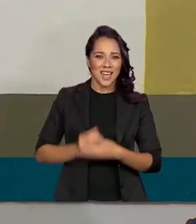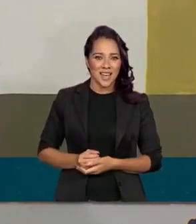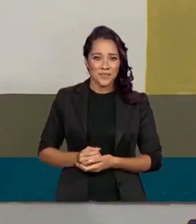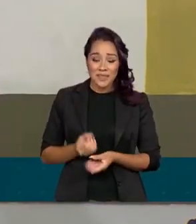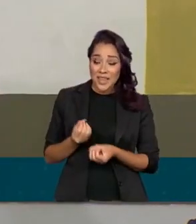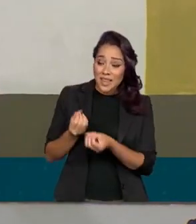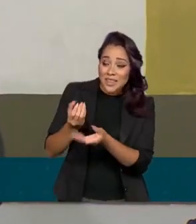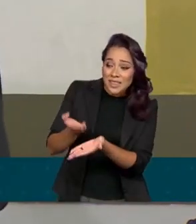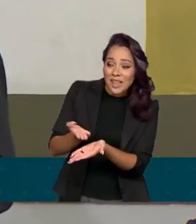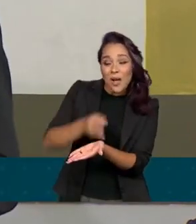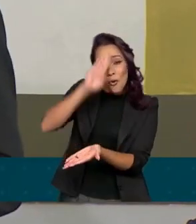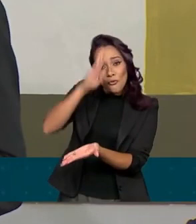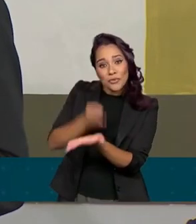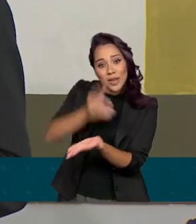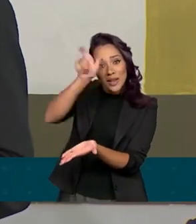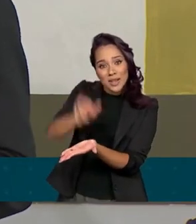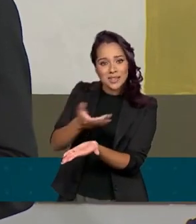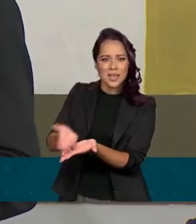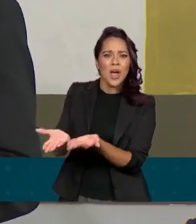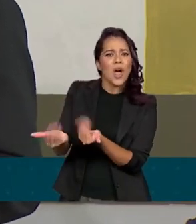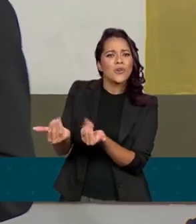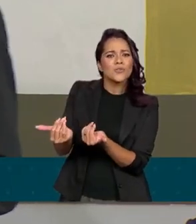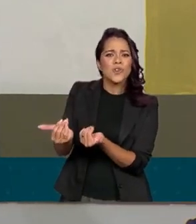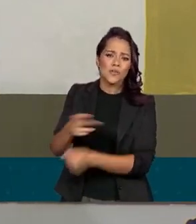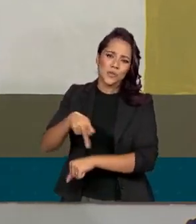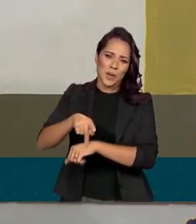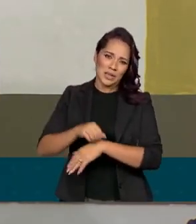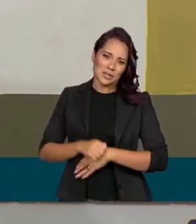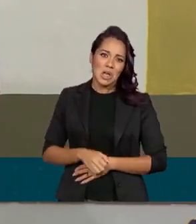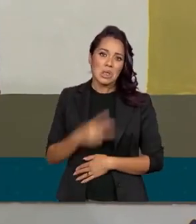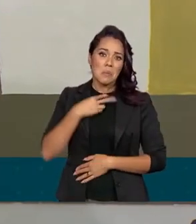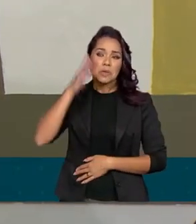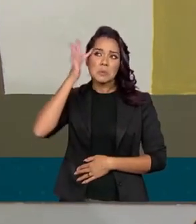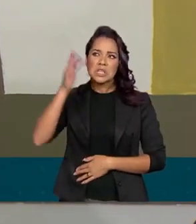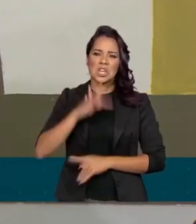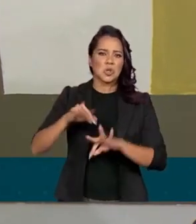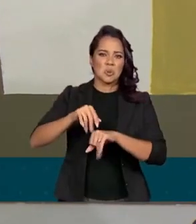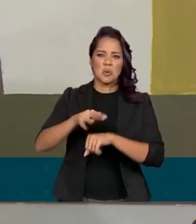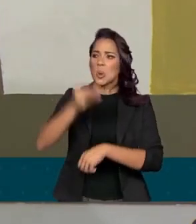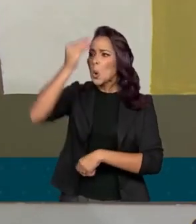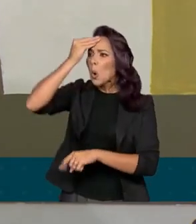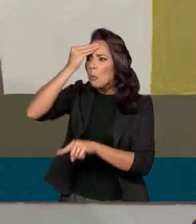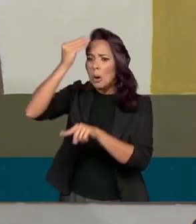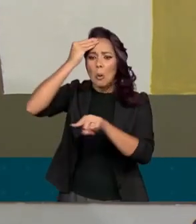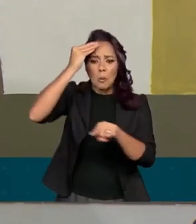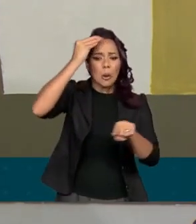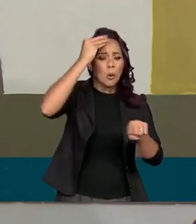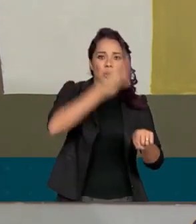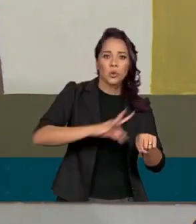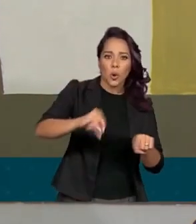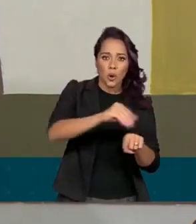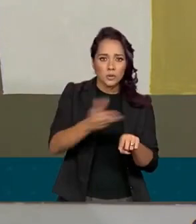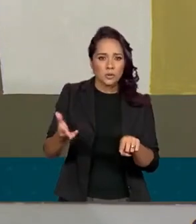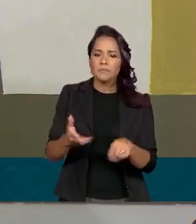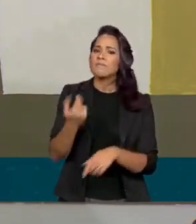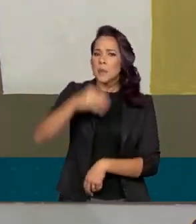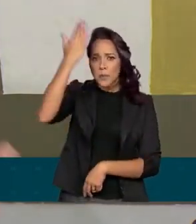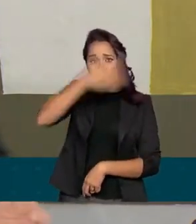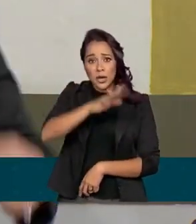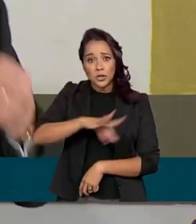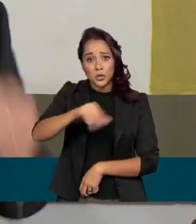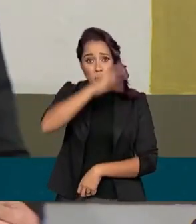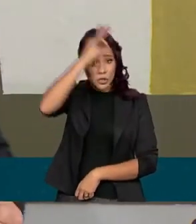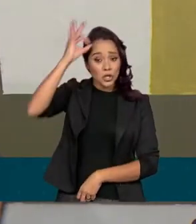dar credibilidade à juventude desse país. A gente não pode achar que todo mundo é culpado. A gente tem que provar que todo